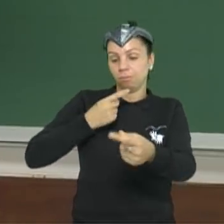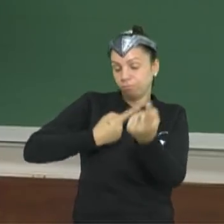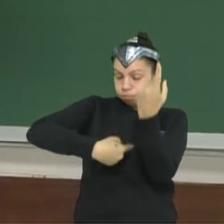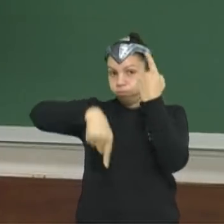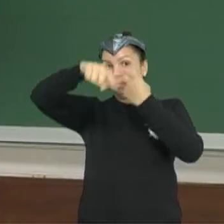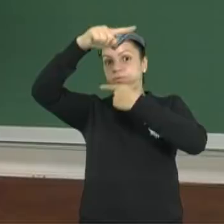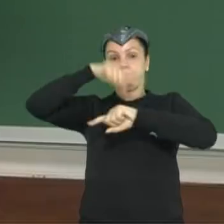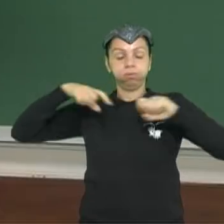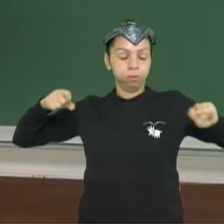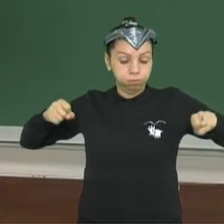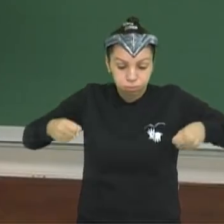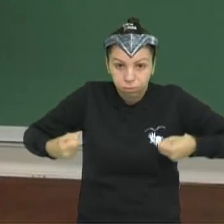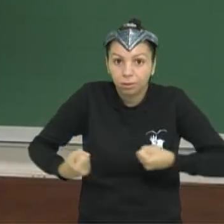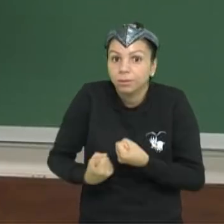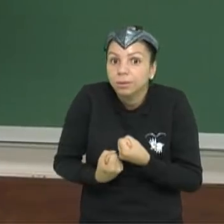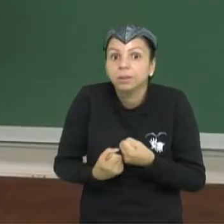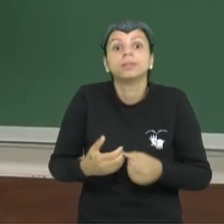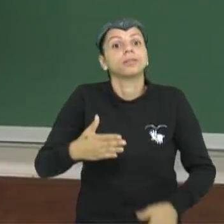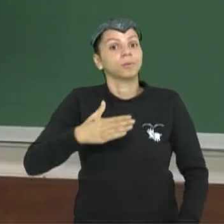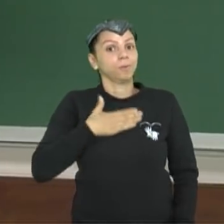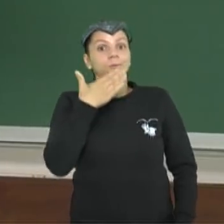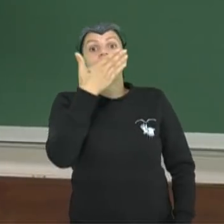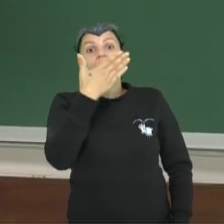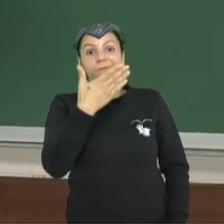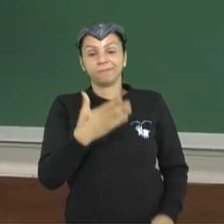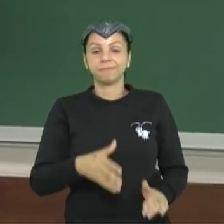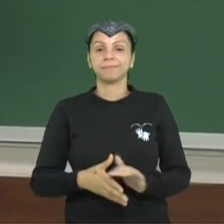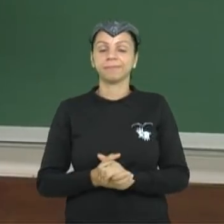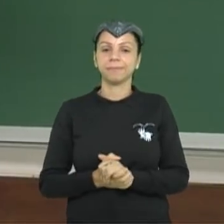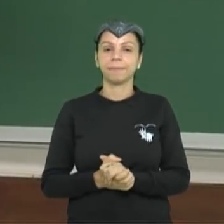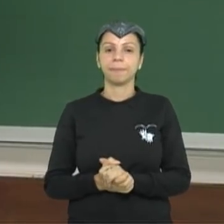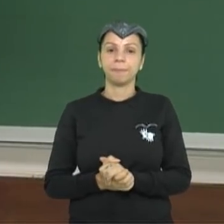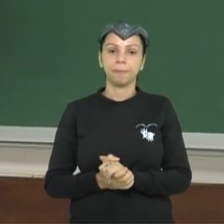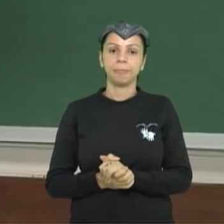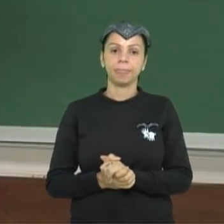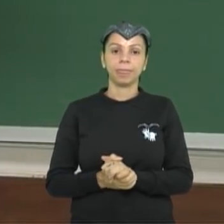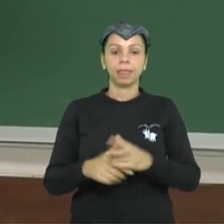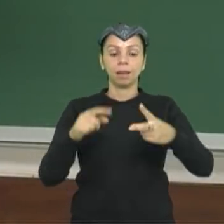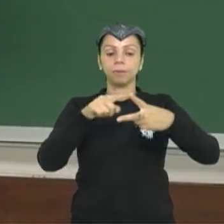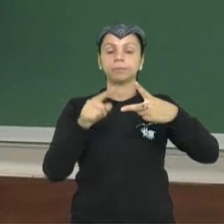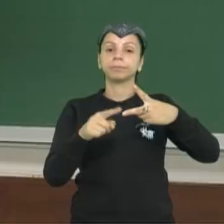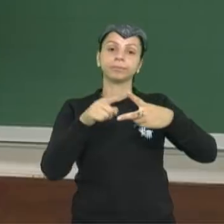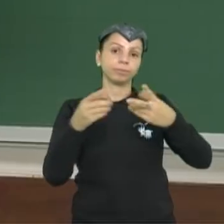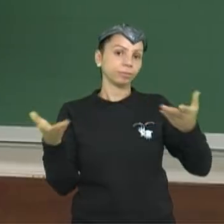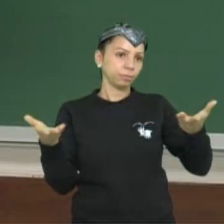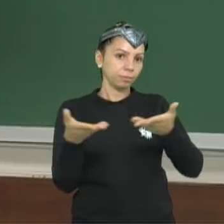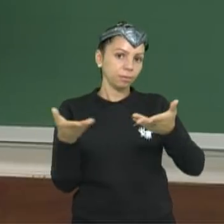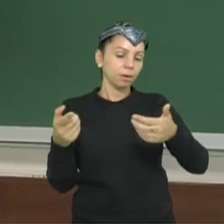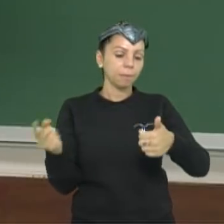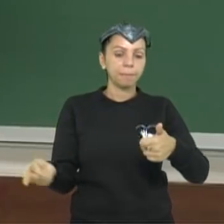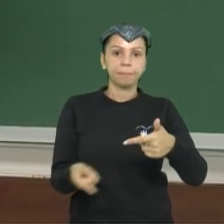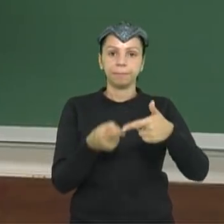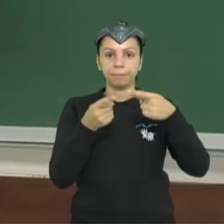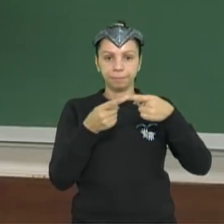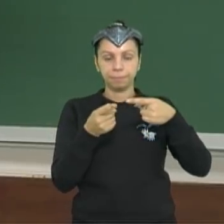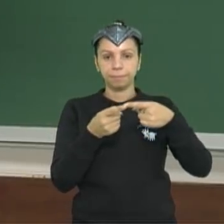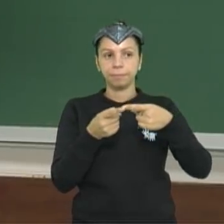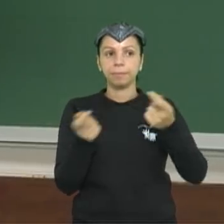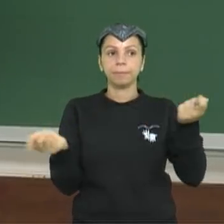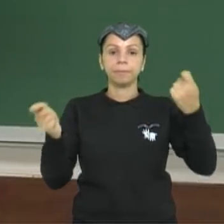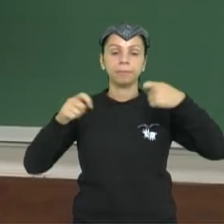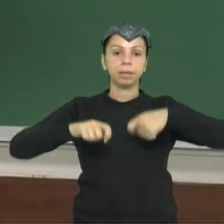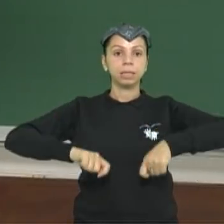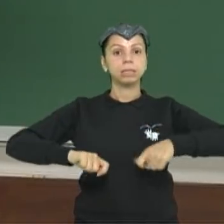verde? Que susto, não é? Bom, nós vamos fazer duas coisinhas agora. Primeira delas, vocês